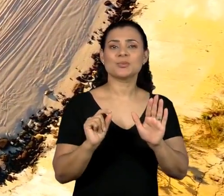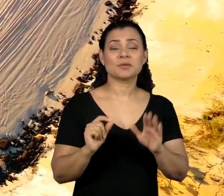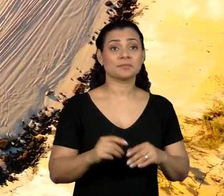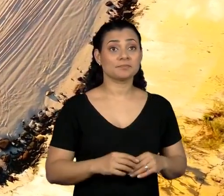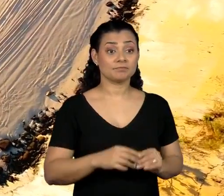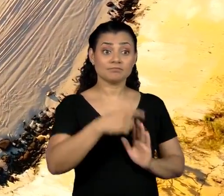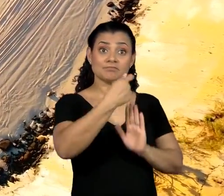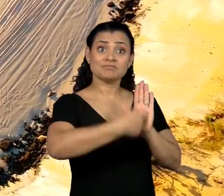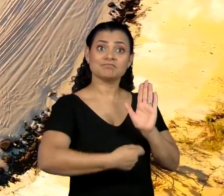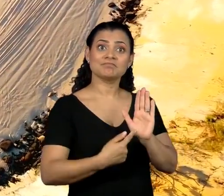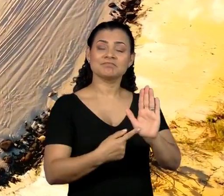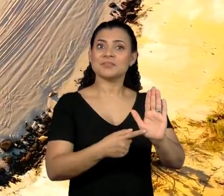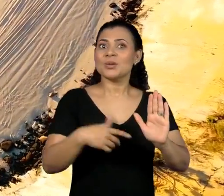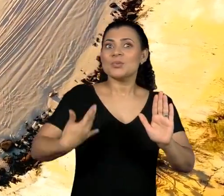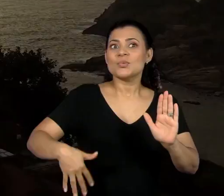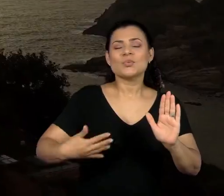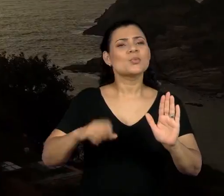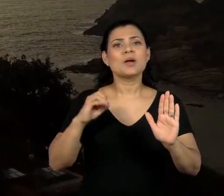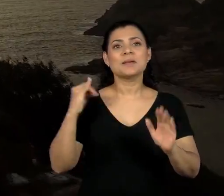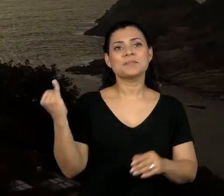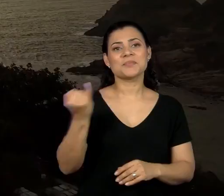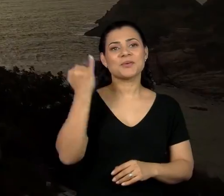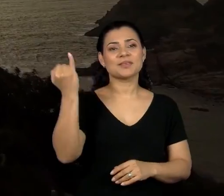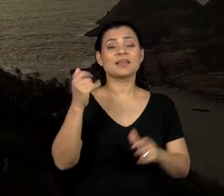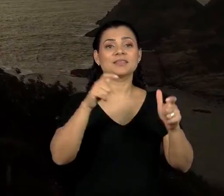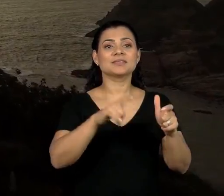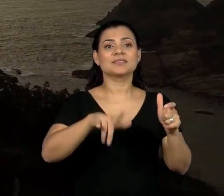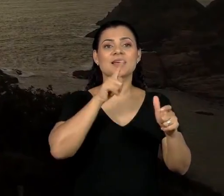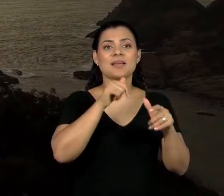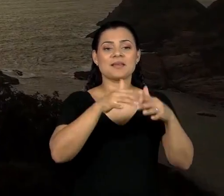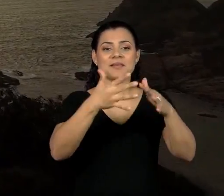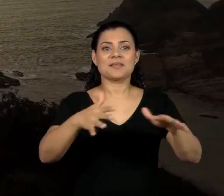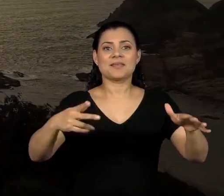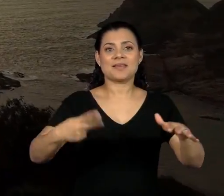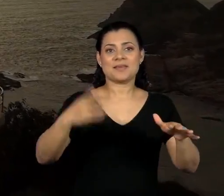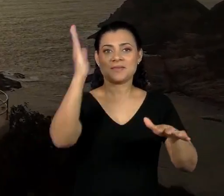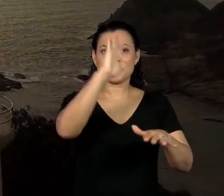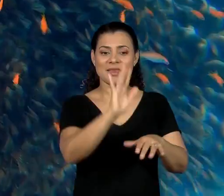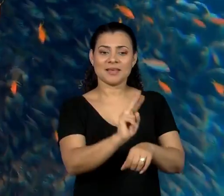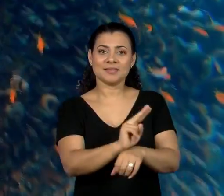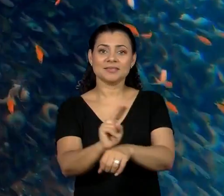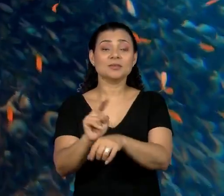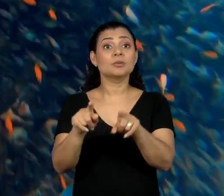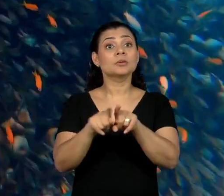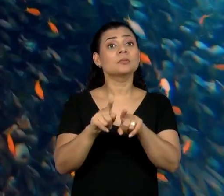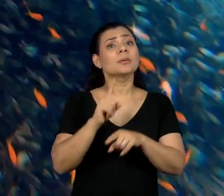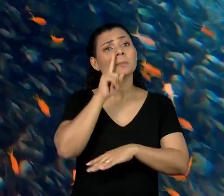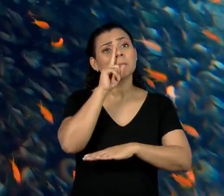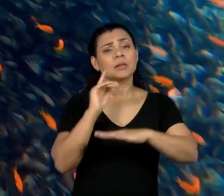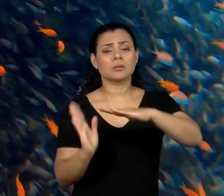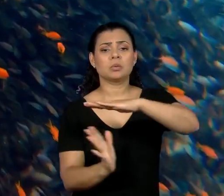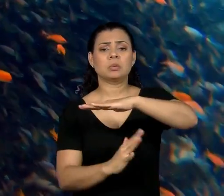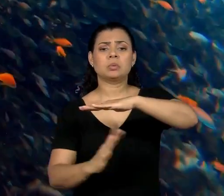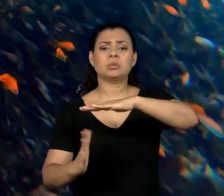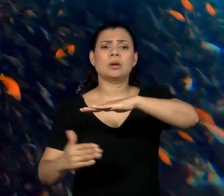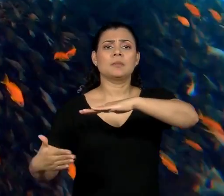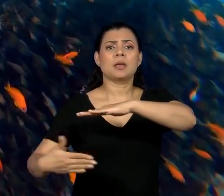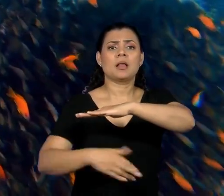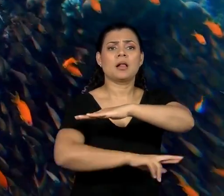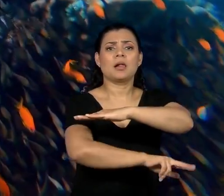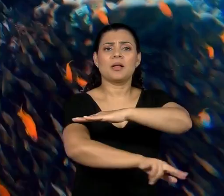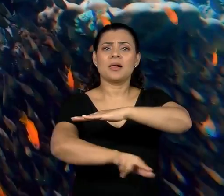Relatório inédito revela a importância da zona marinha costeira brasileira e as ameaças à biodiversidade e